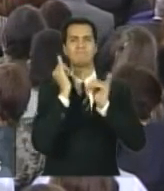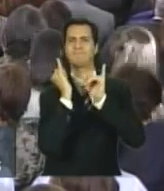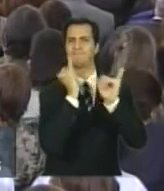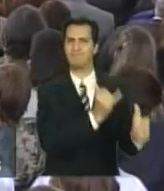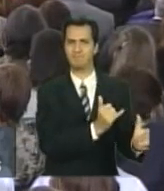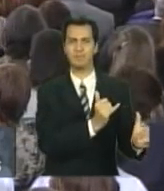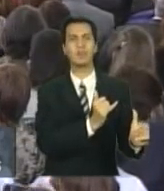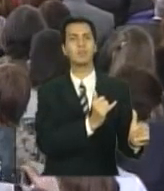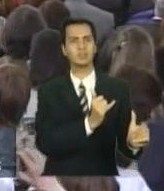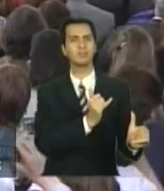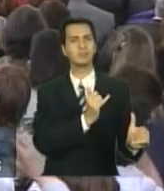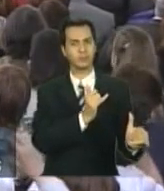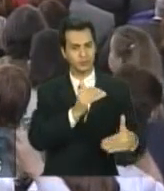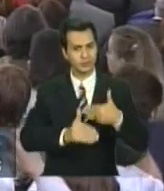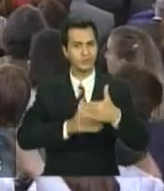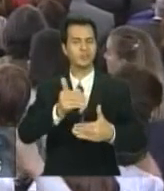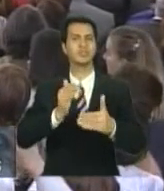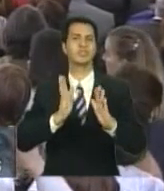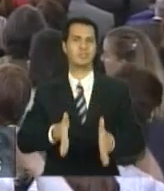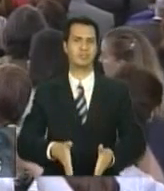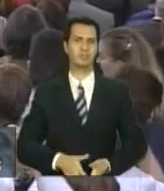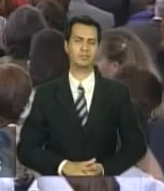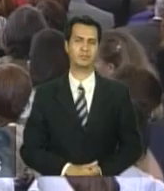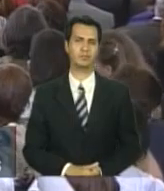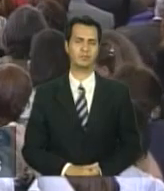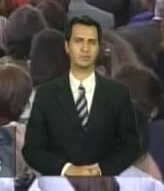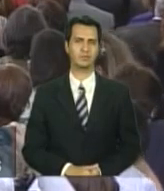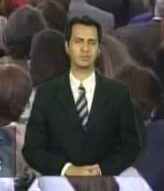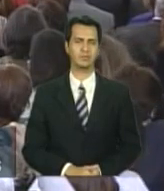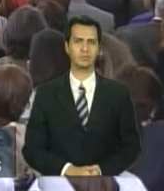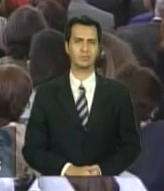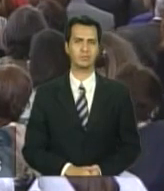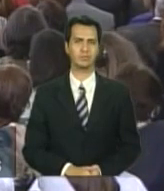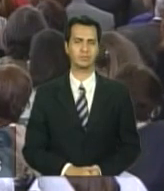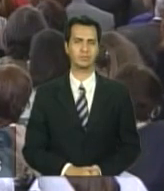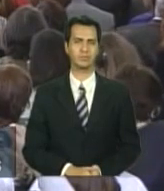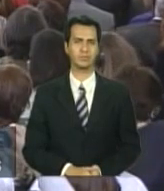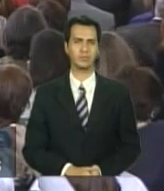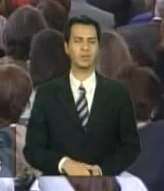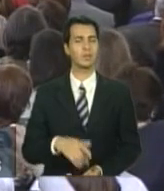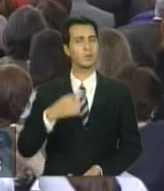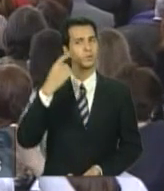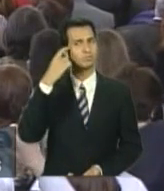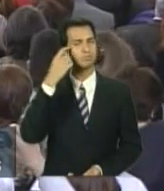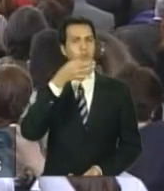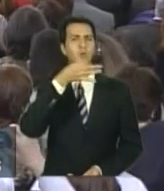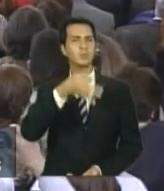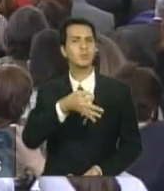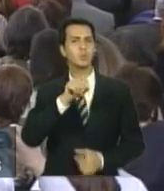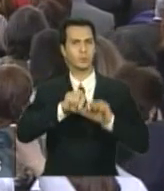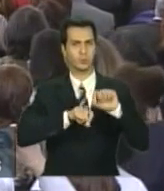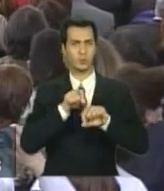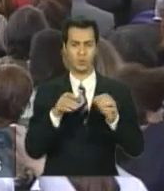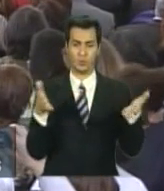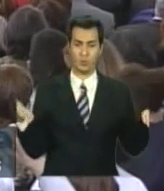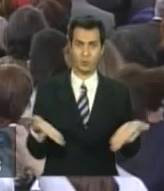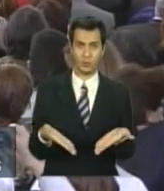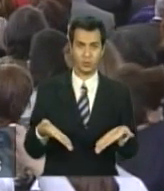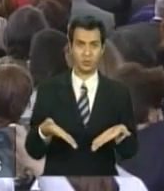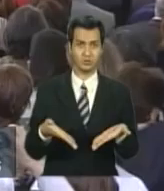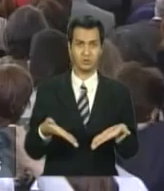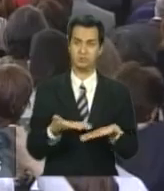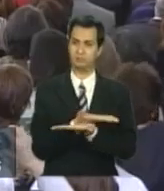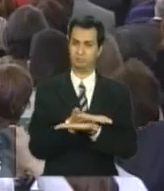E eu considero muito importante que essa cerimônia se dê hoje, porque nós podemos